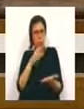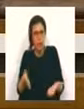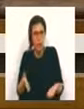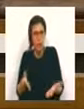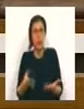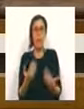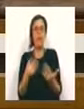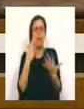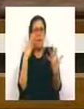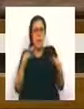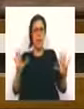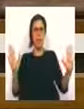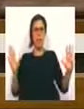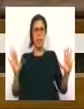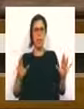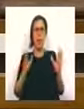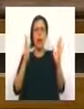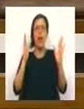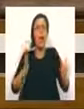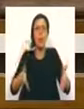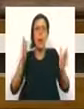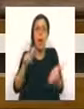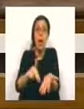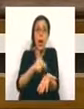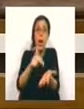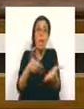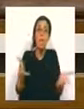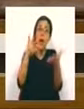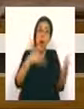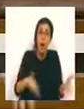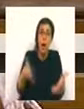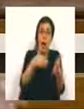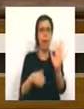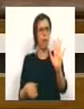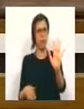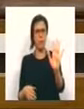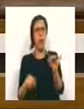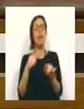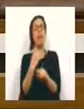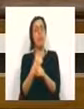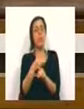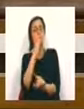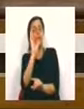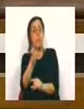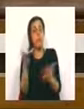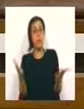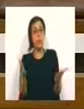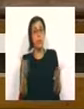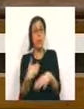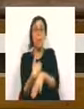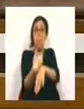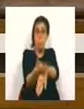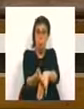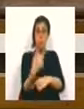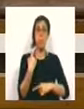é muito mais simples do que isto. Não é necessário aguardarmos pela estratégia, que por sinal, também já foi aqui referido, está